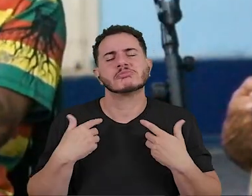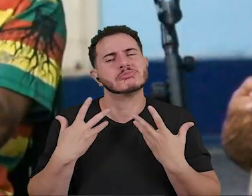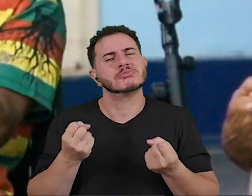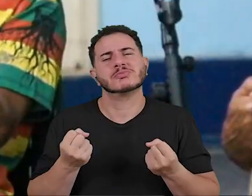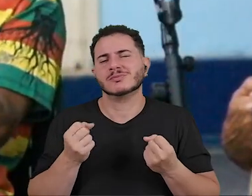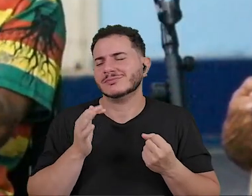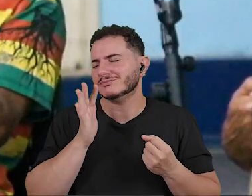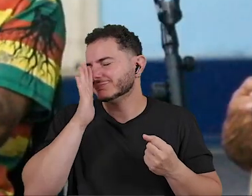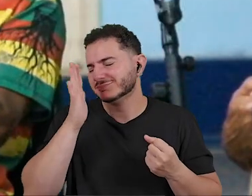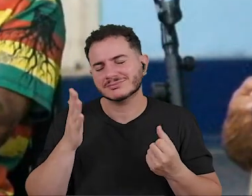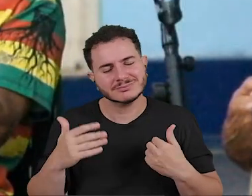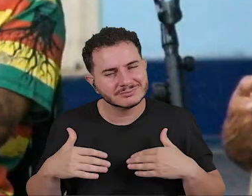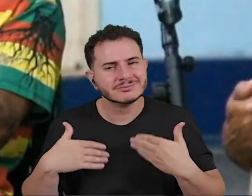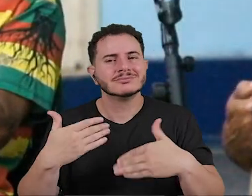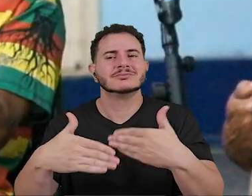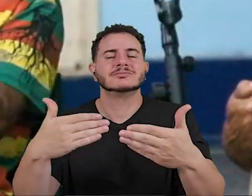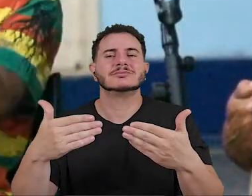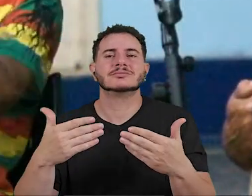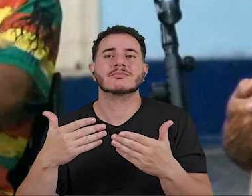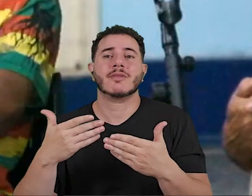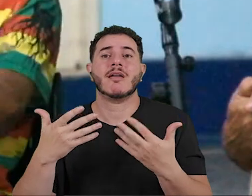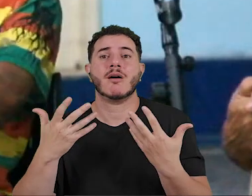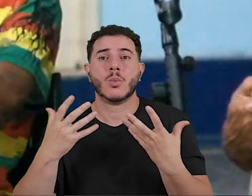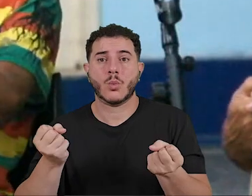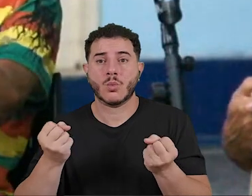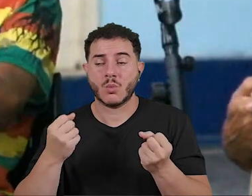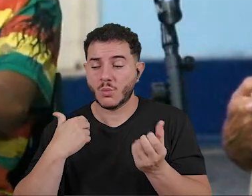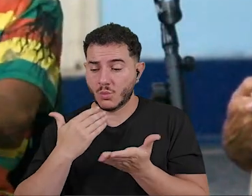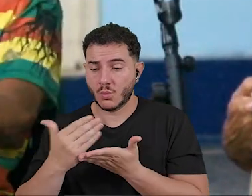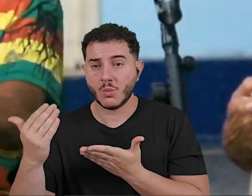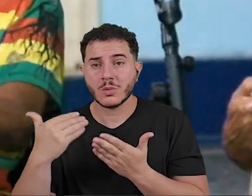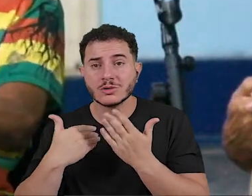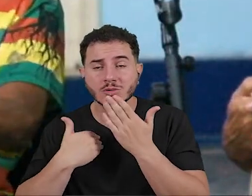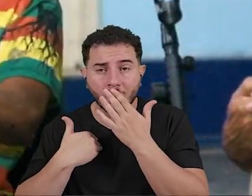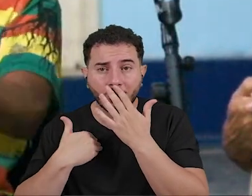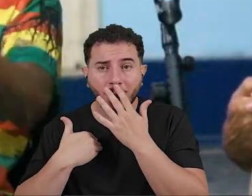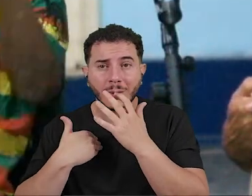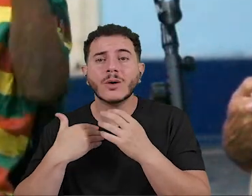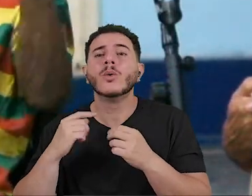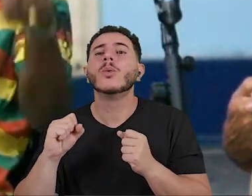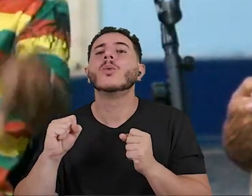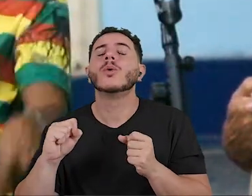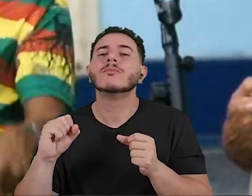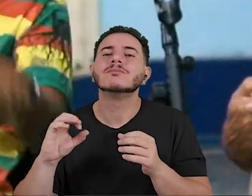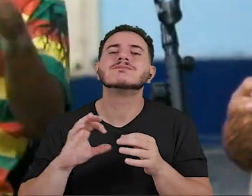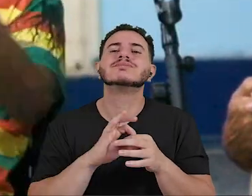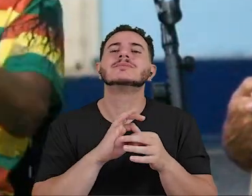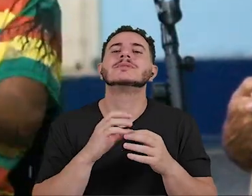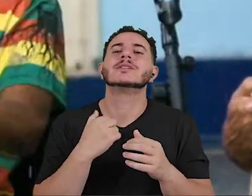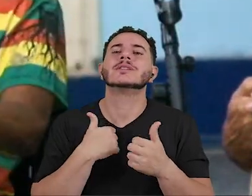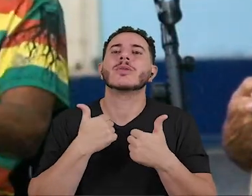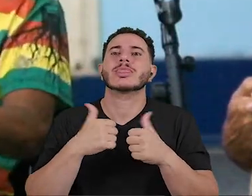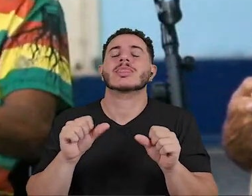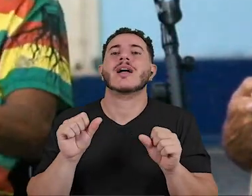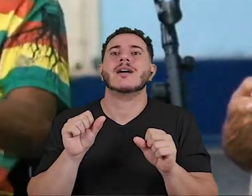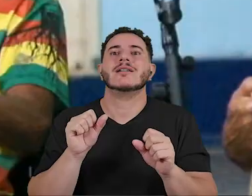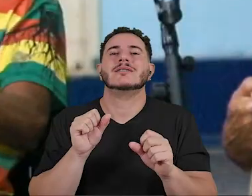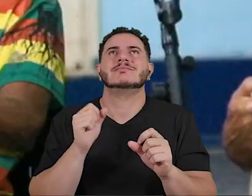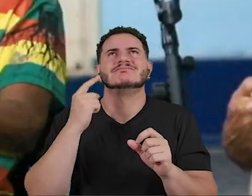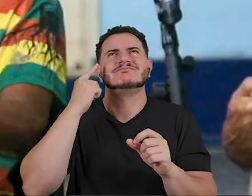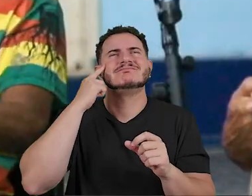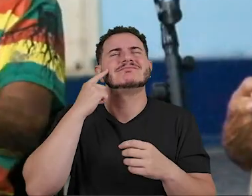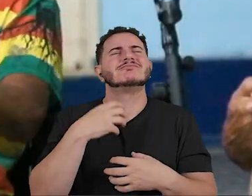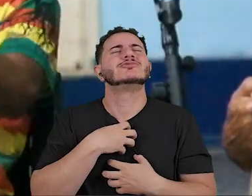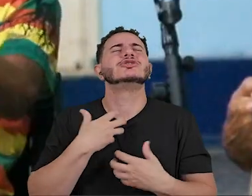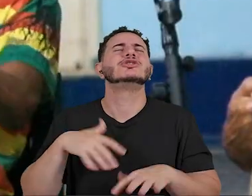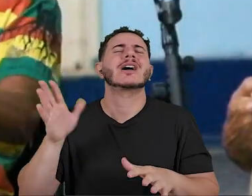cheguei, entendeu? Eu já estava inspirado naquilo que eu queria ser. Eu já tocava violão, já tocava cavaquinho, tá entendendo como é que